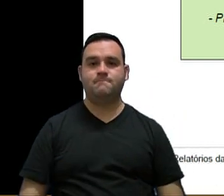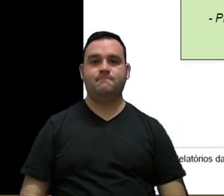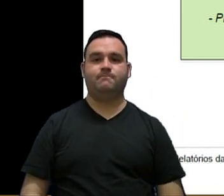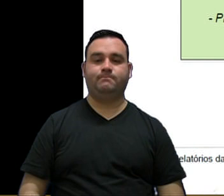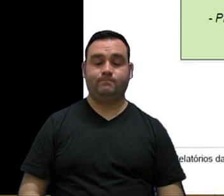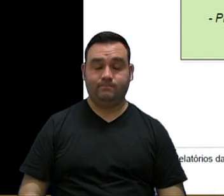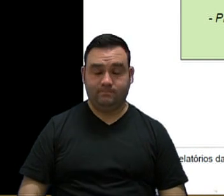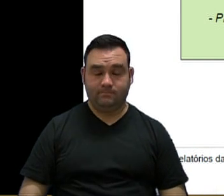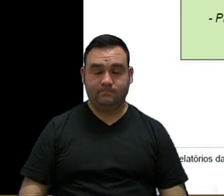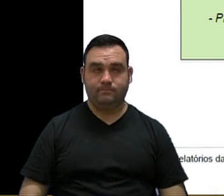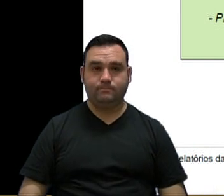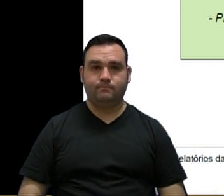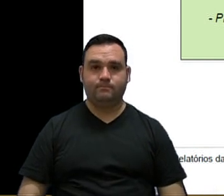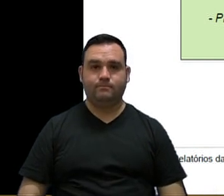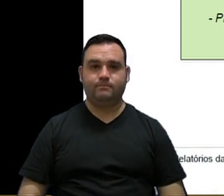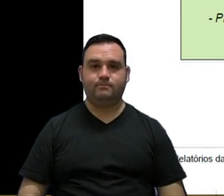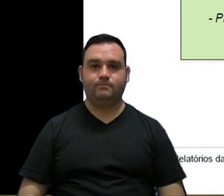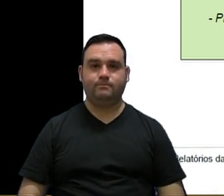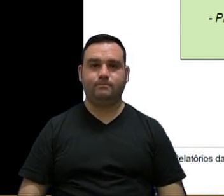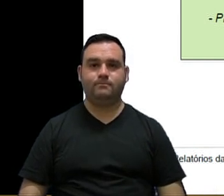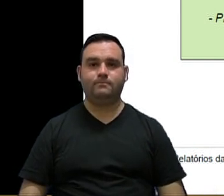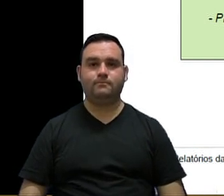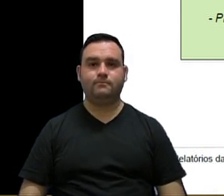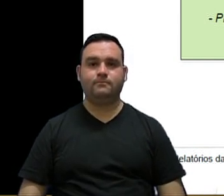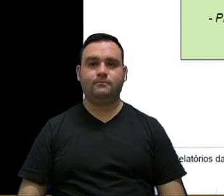e quais são essas indenizações